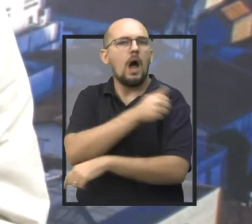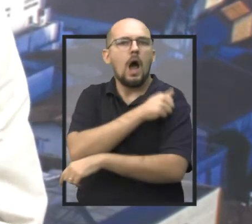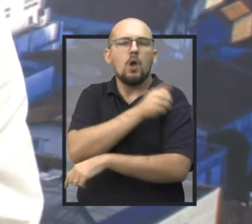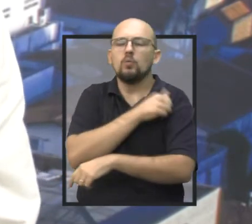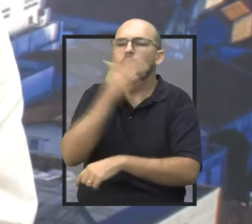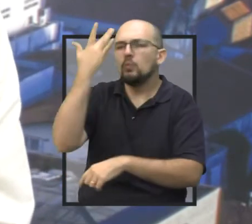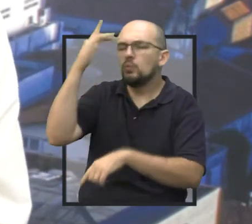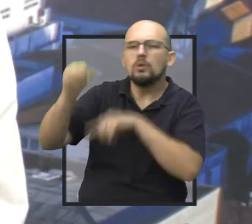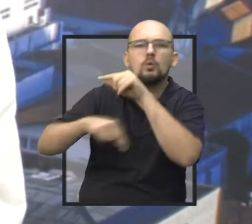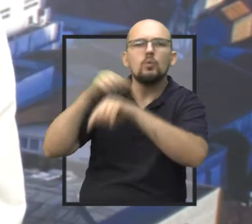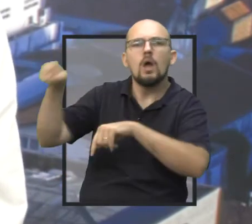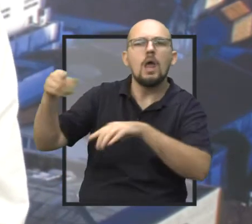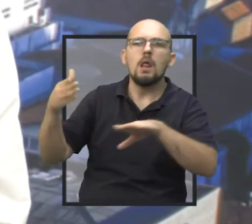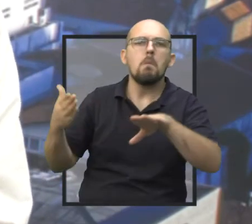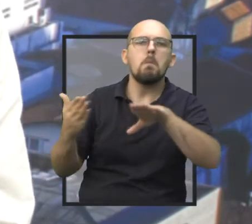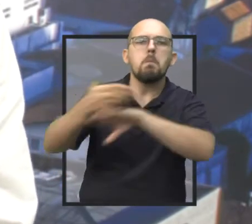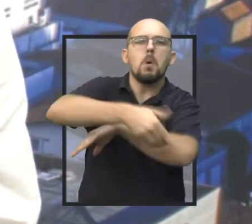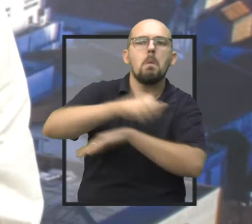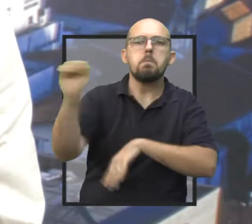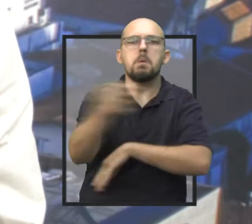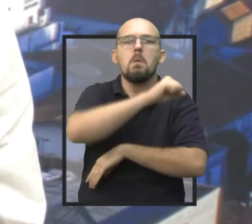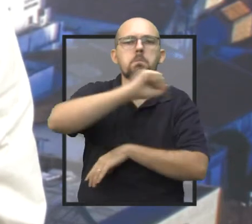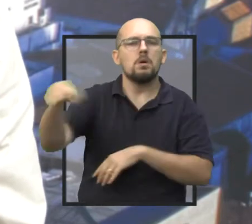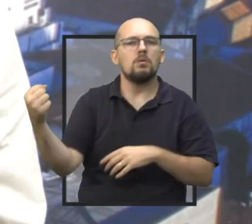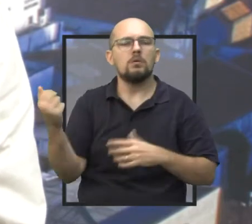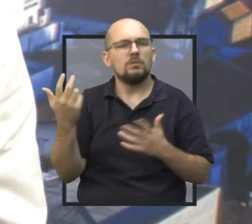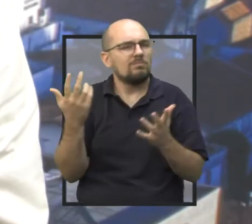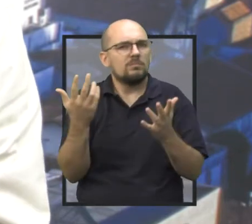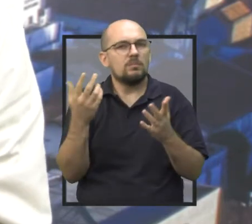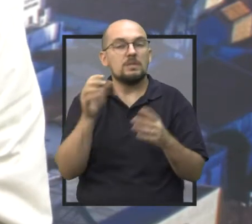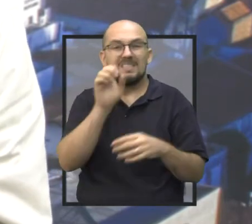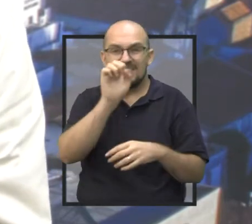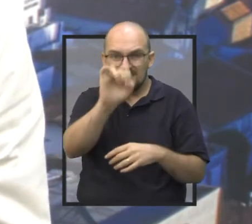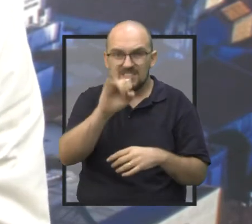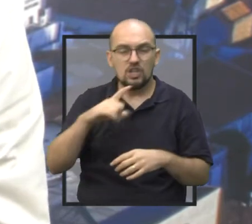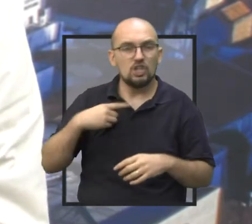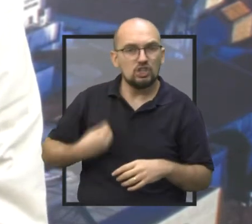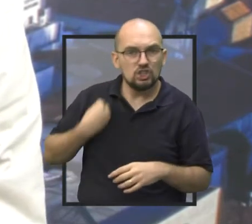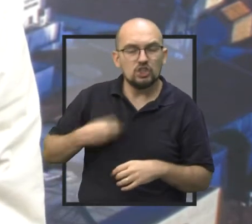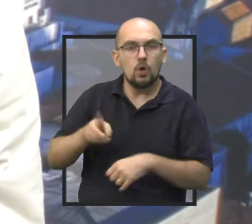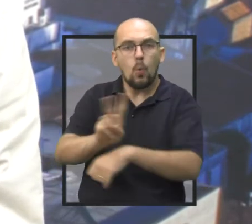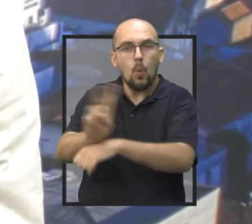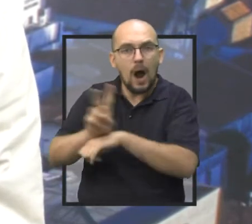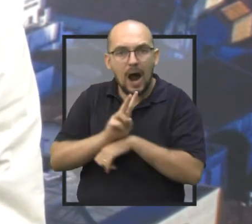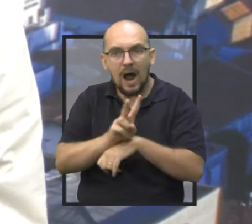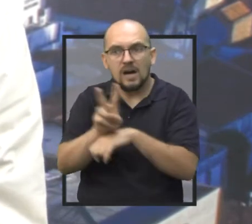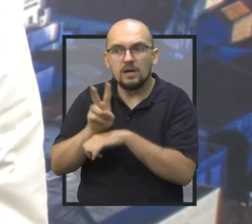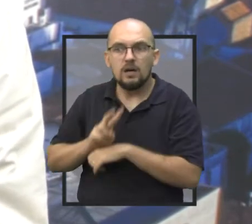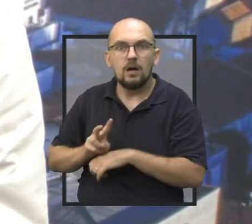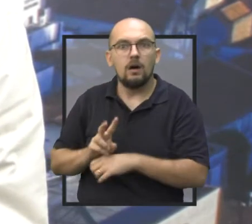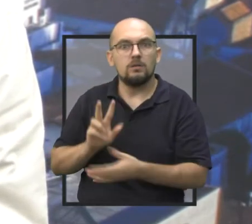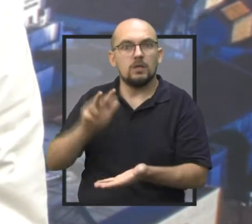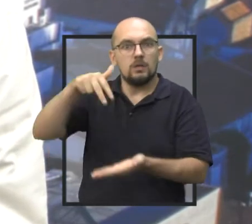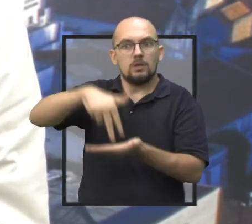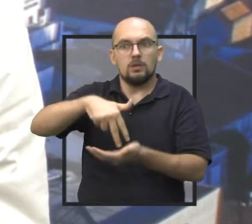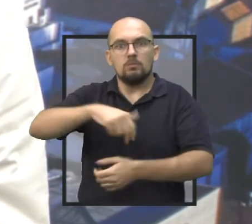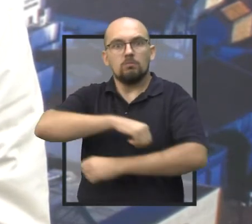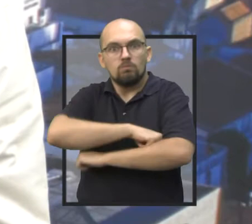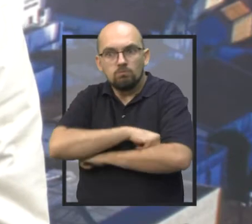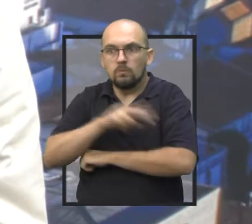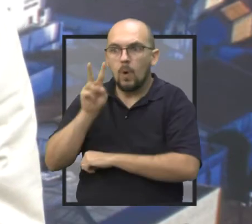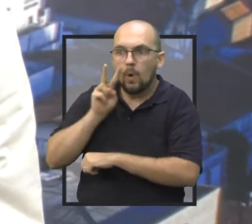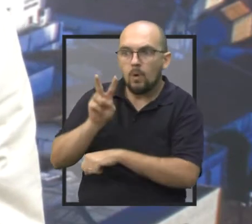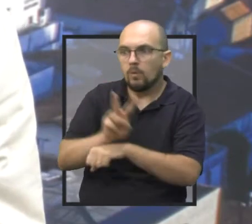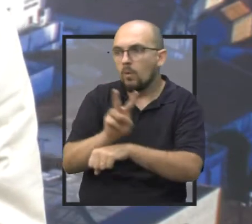foi o motivo que gerou essa confusão, mas se tem ali um guarda, um segurança patrimonial ali da prefeitura,